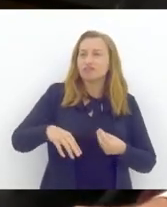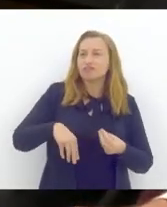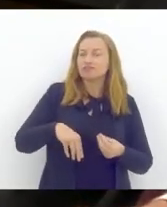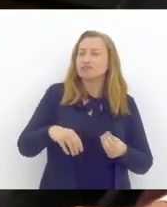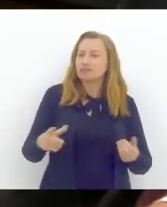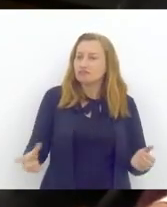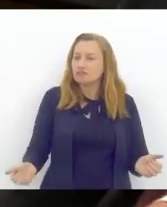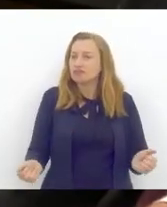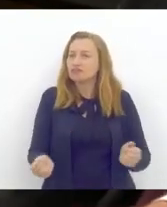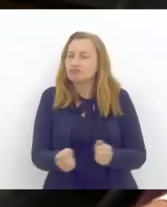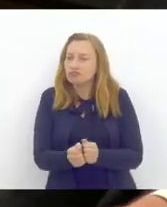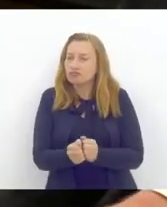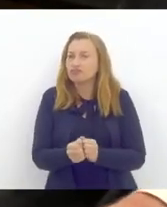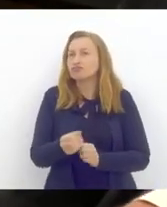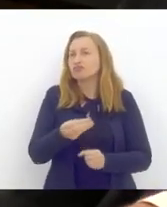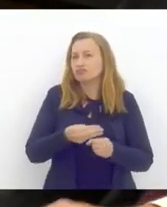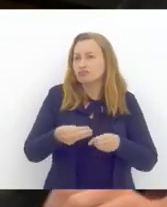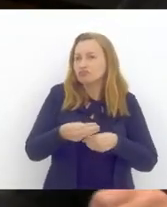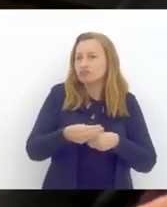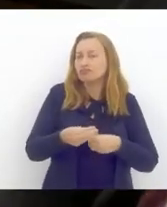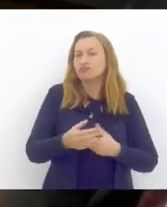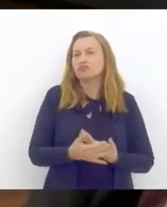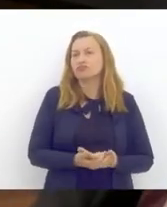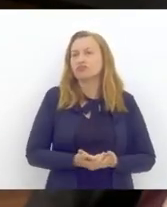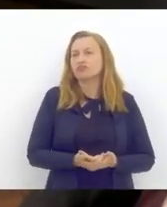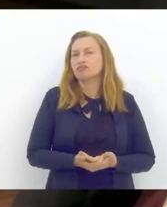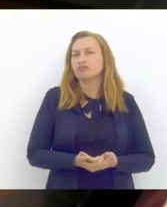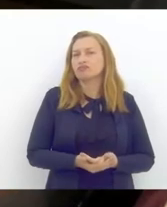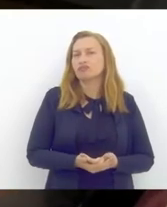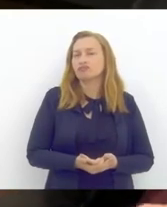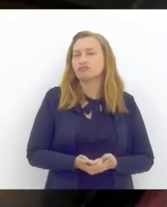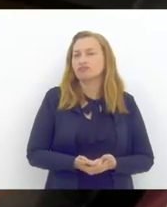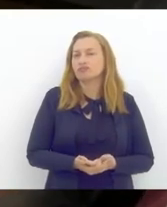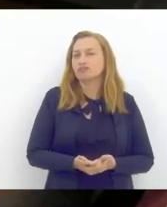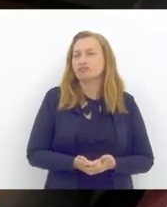municípios, e ser feito de forma